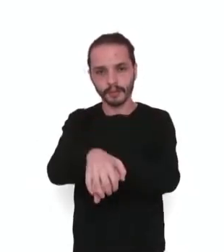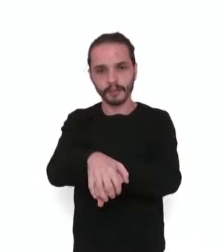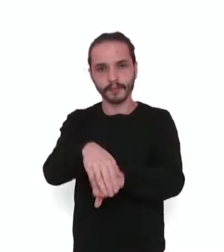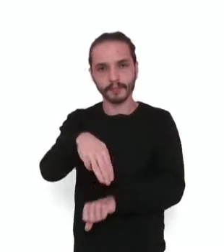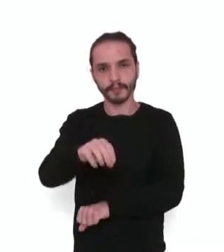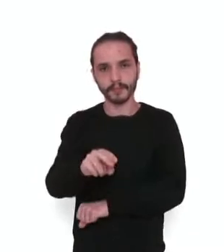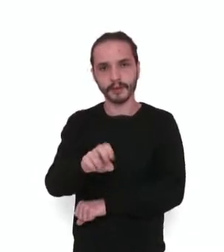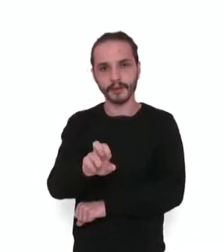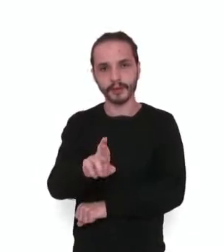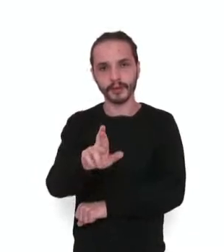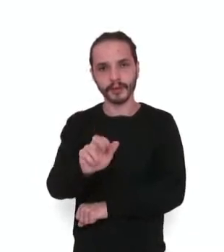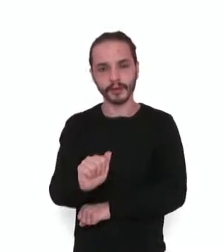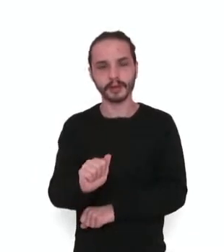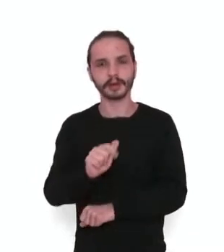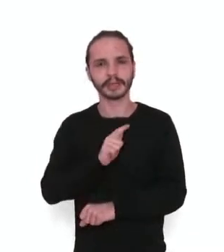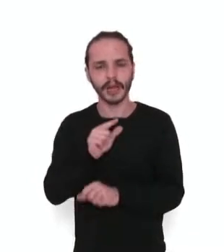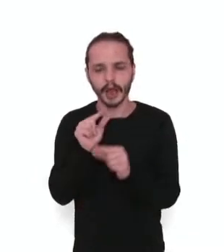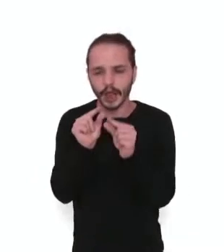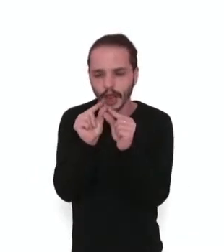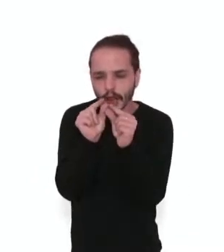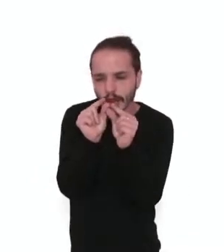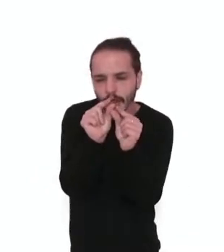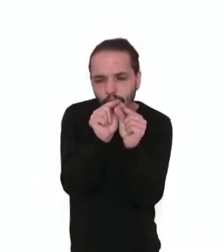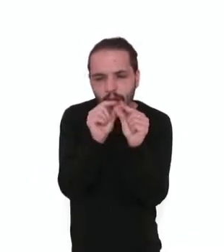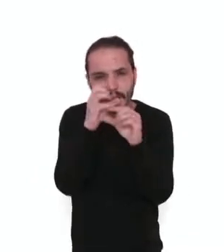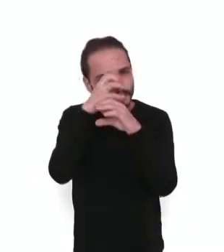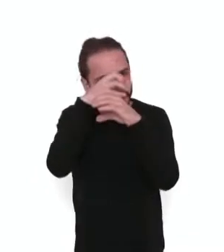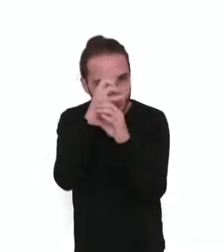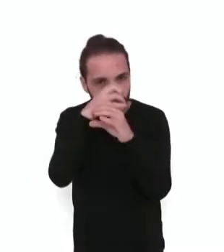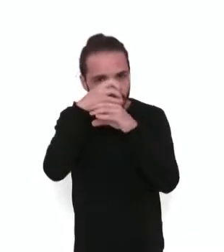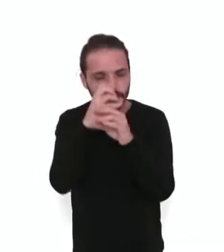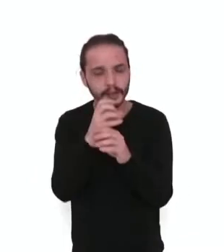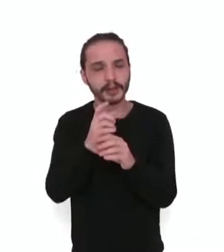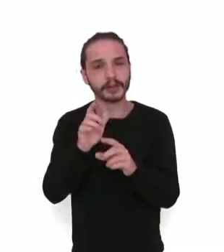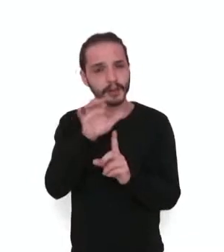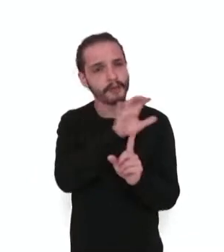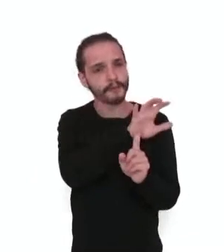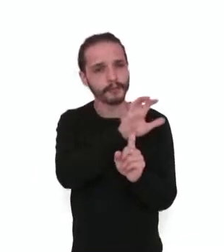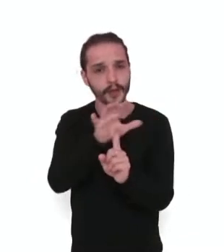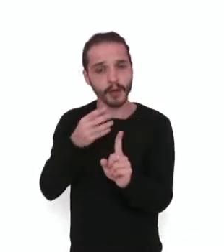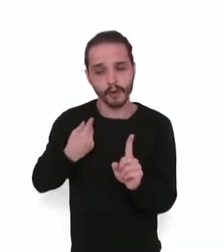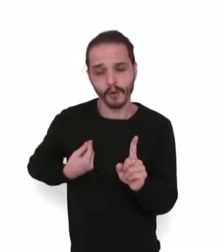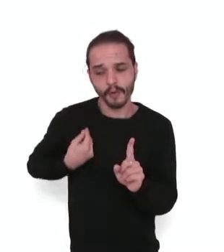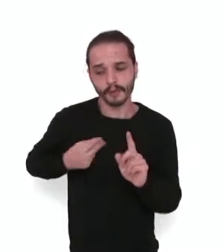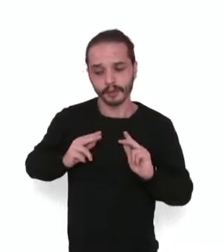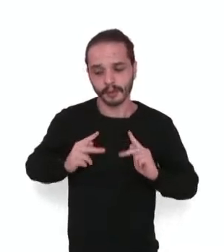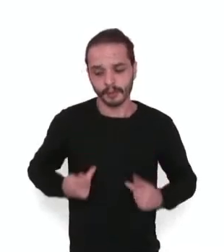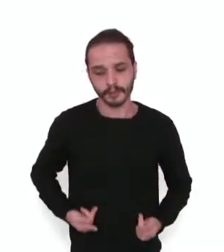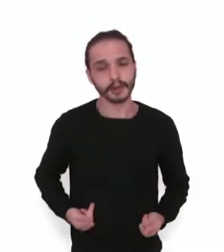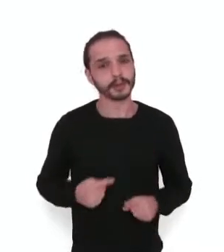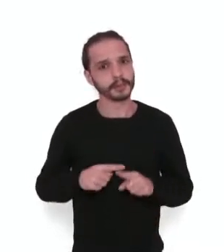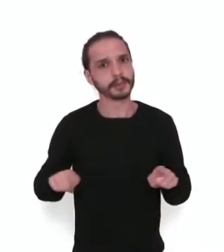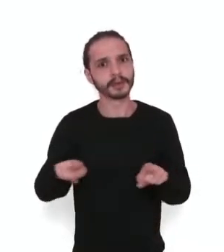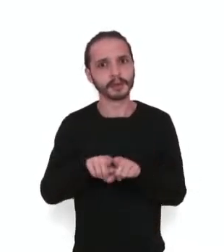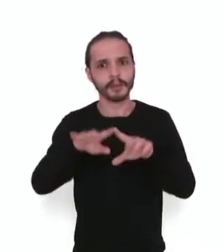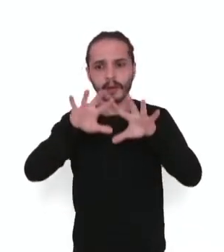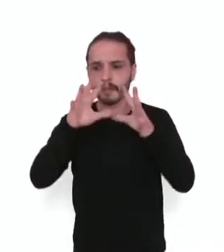tamanho microscópico, interferem não apenas na vida humana, mas em toda a ecologia da